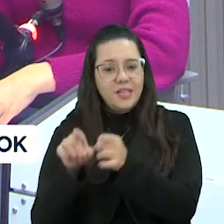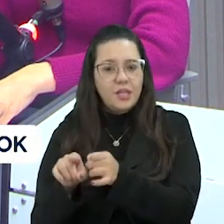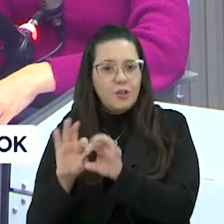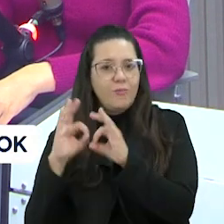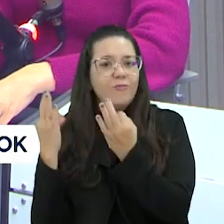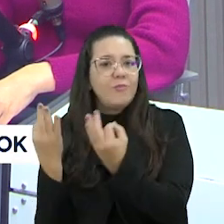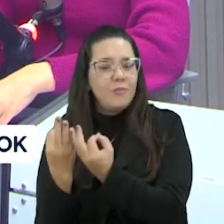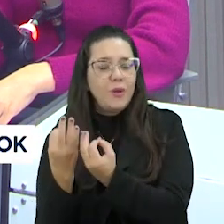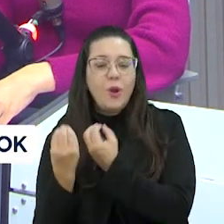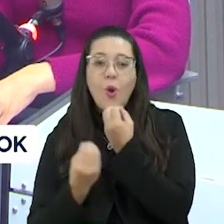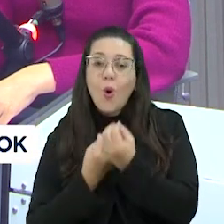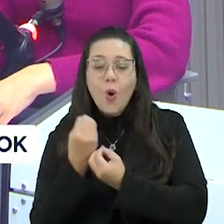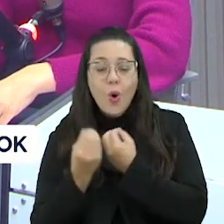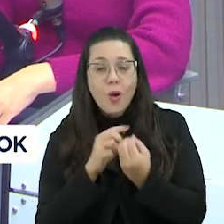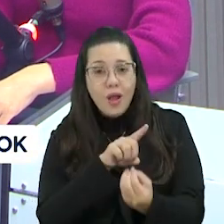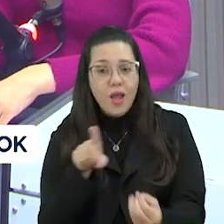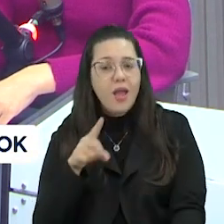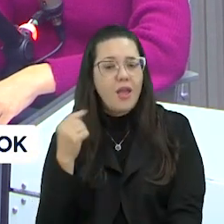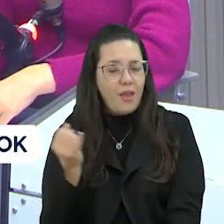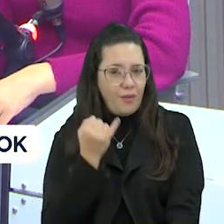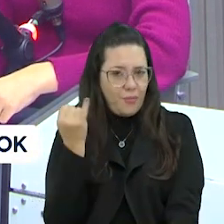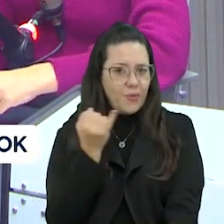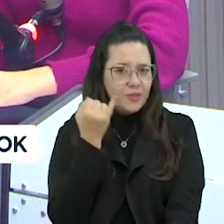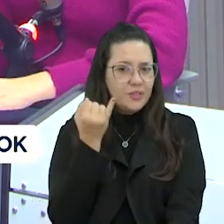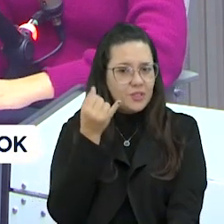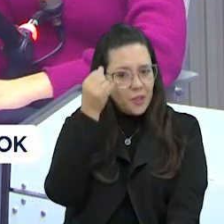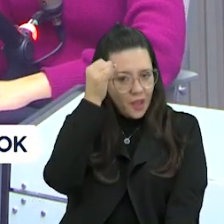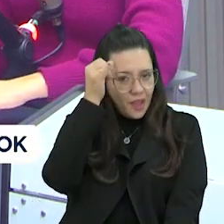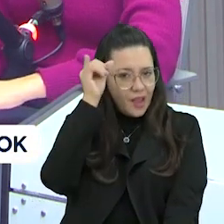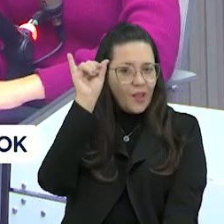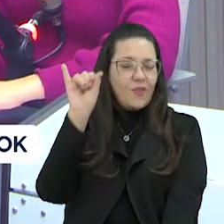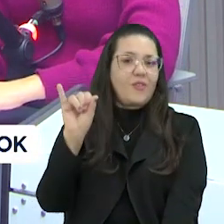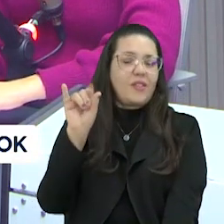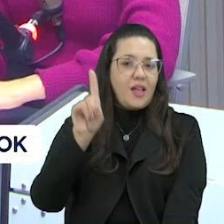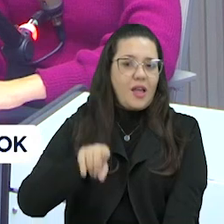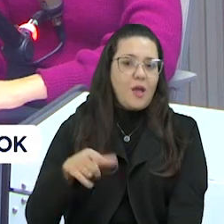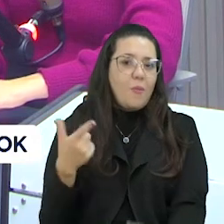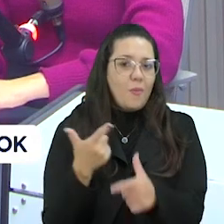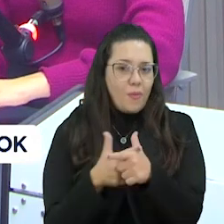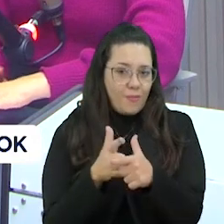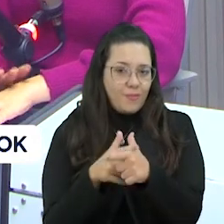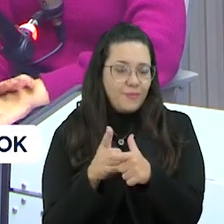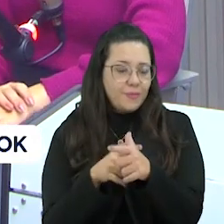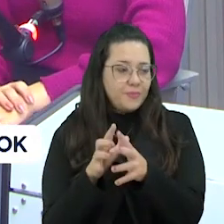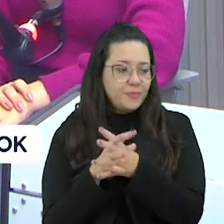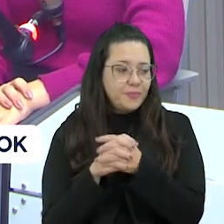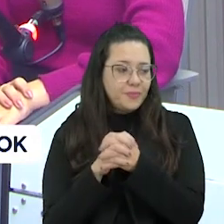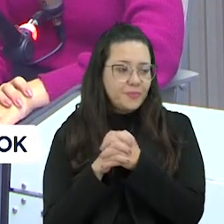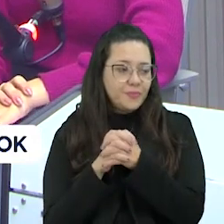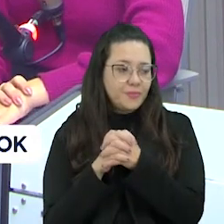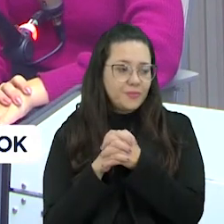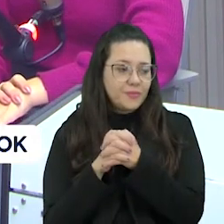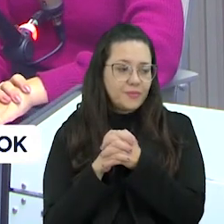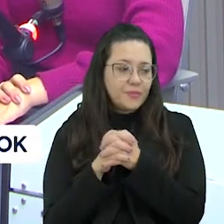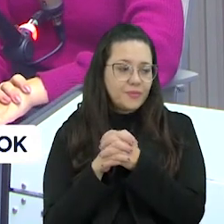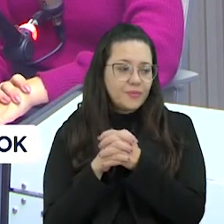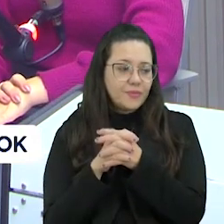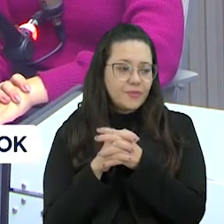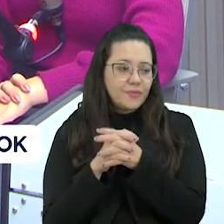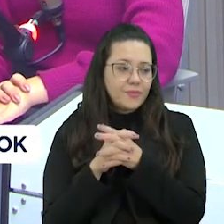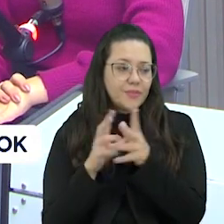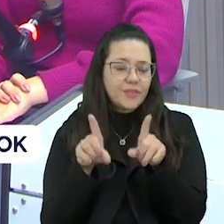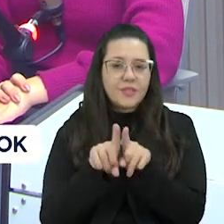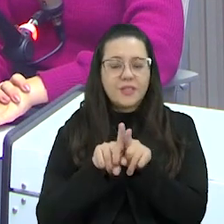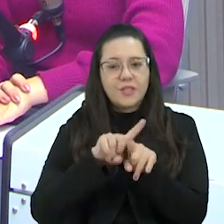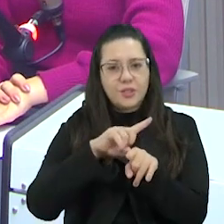desse adolescente, nessa ação preventiva, né? Sim, é muito importante. A gente teve até casos em que familiares que trouxeram, então assim, toda essa